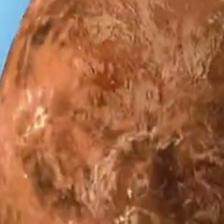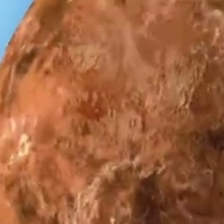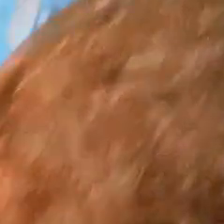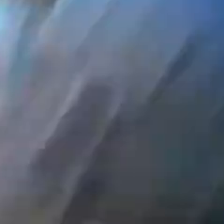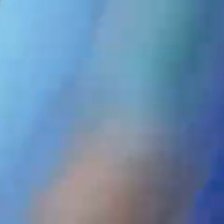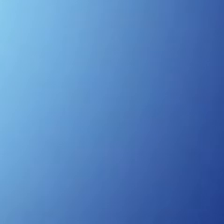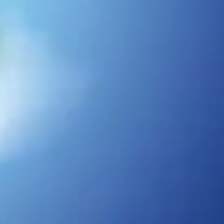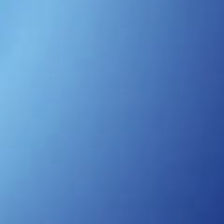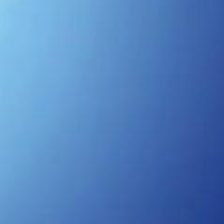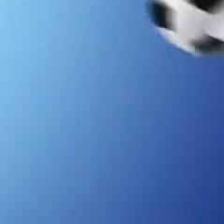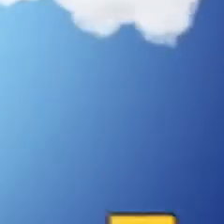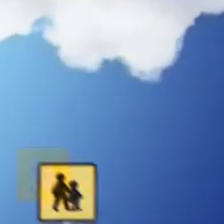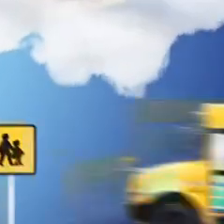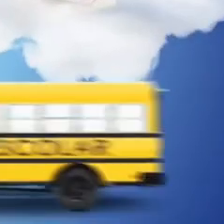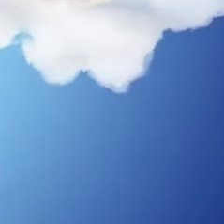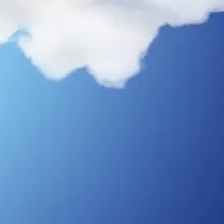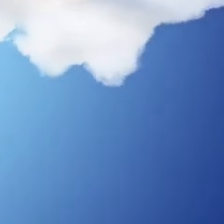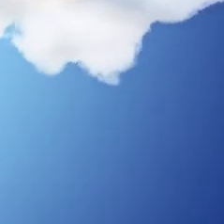Tchau!